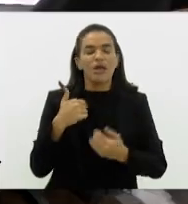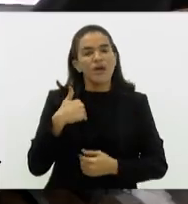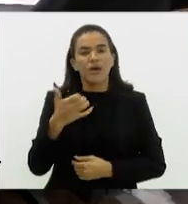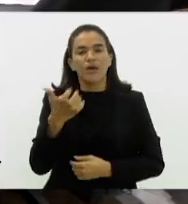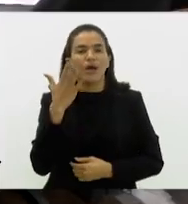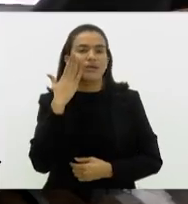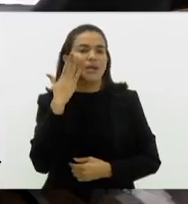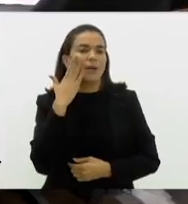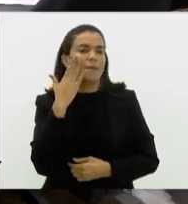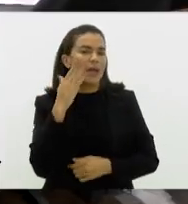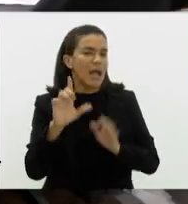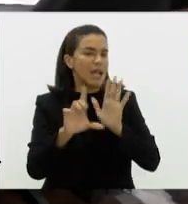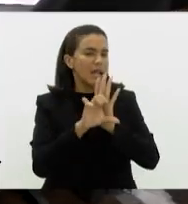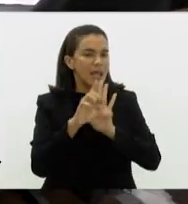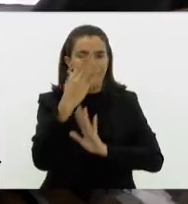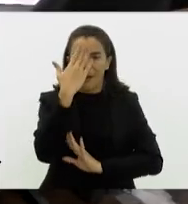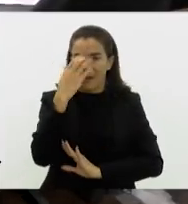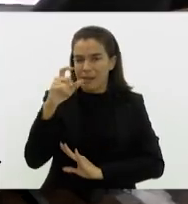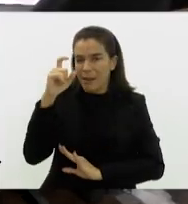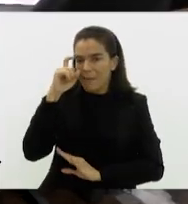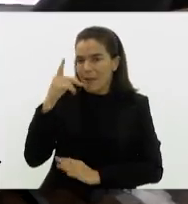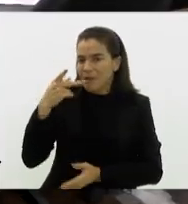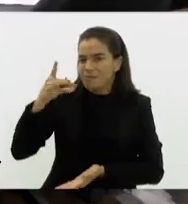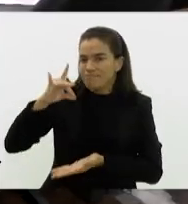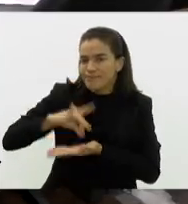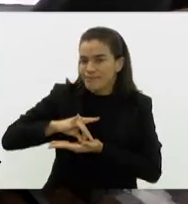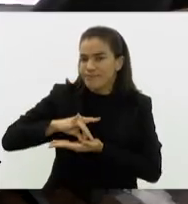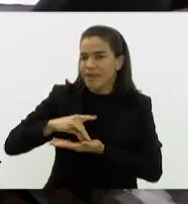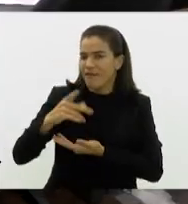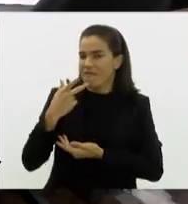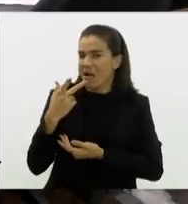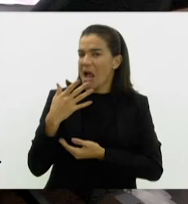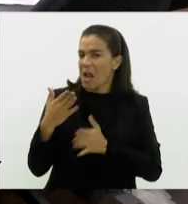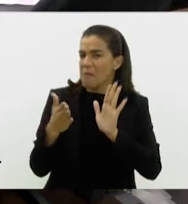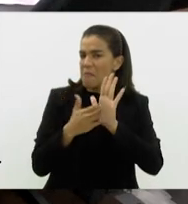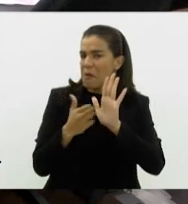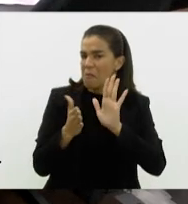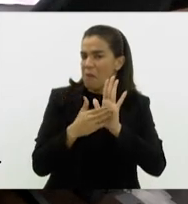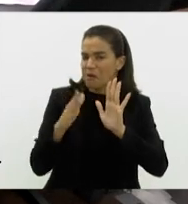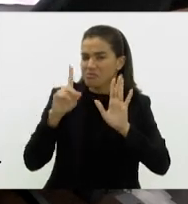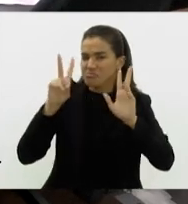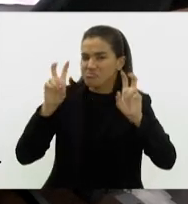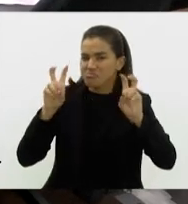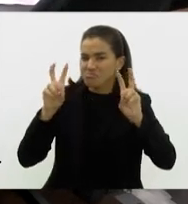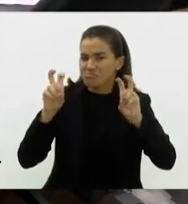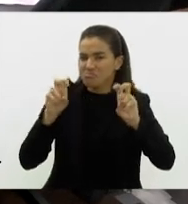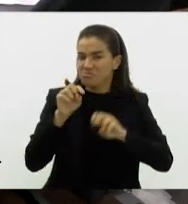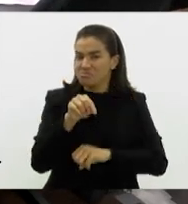saber se a Lei Maria da Penha realmente propõe isso.